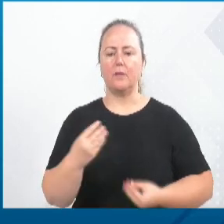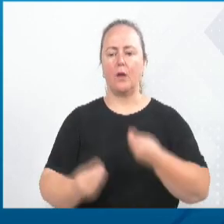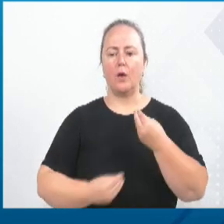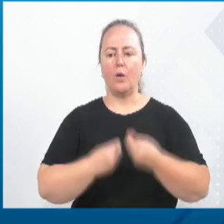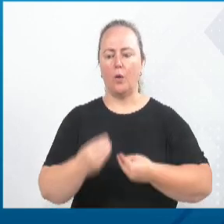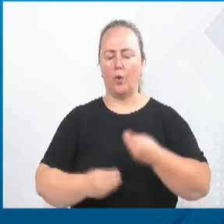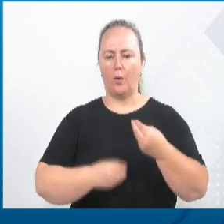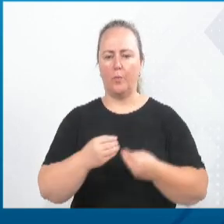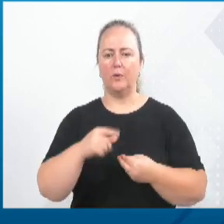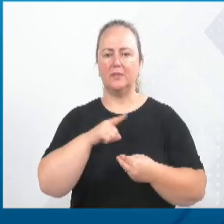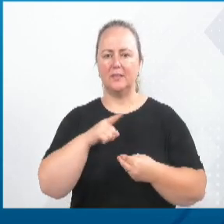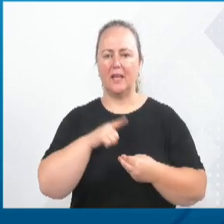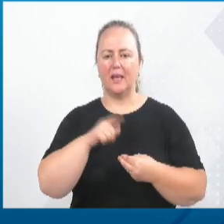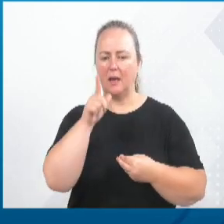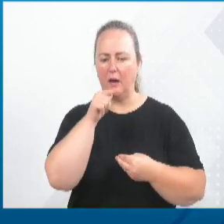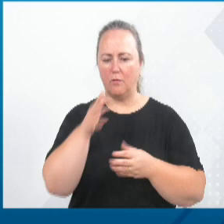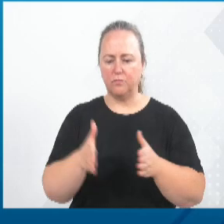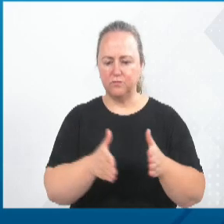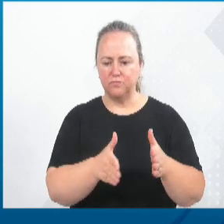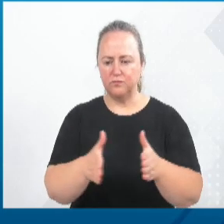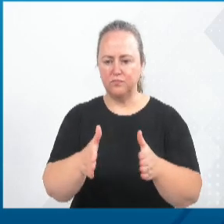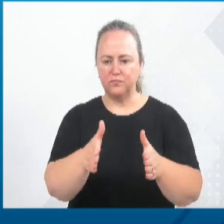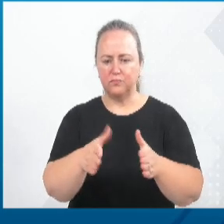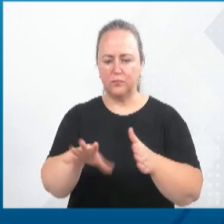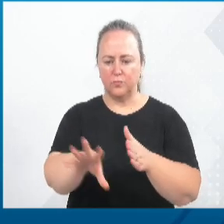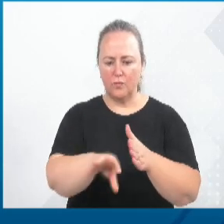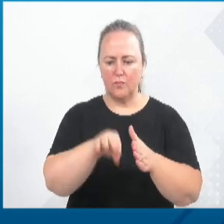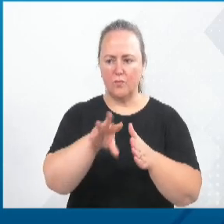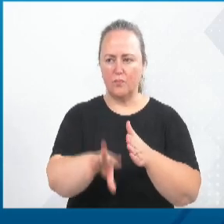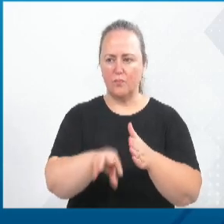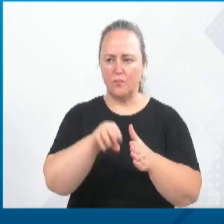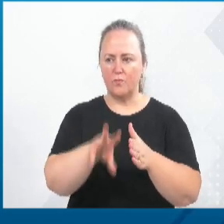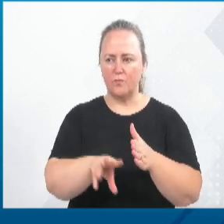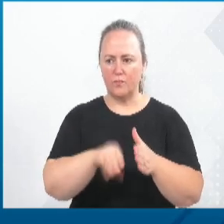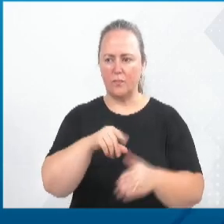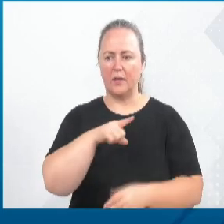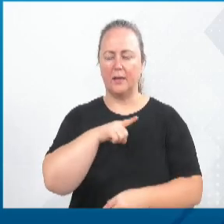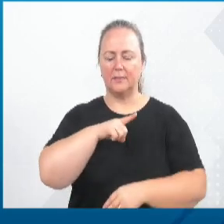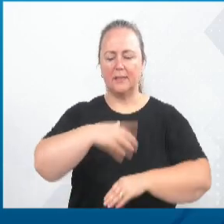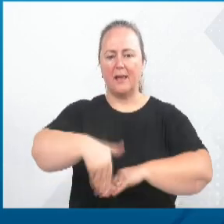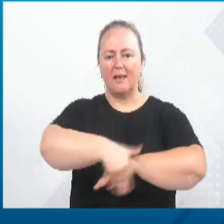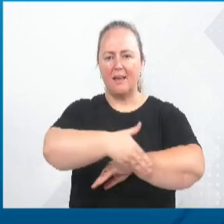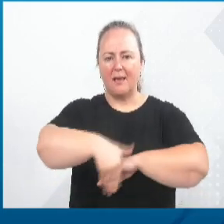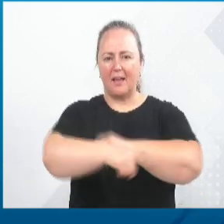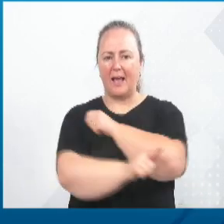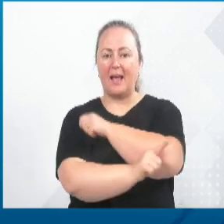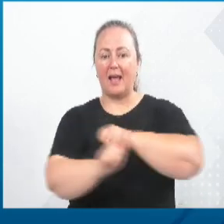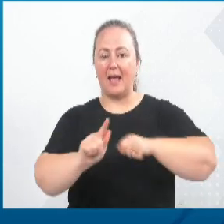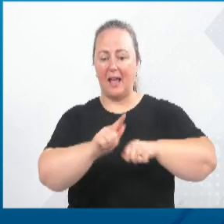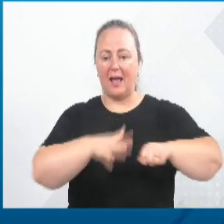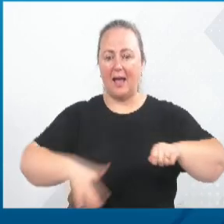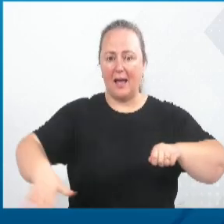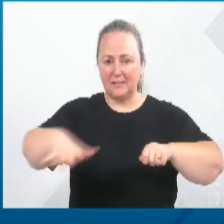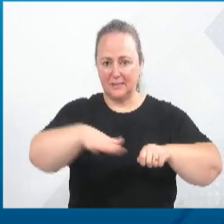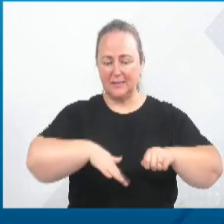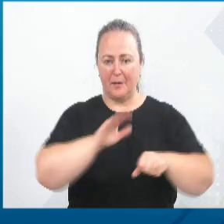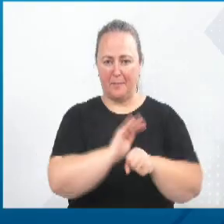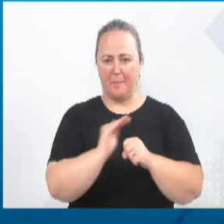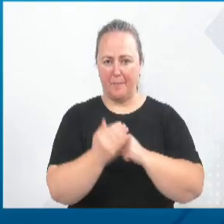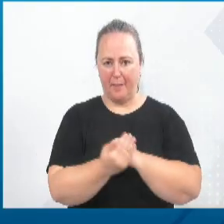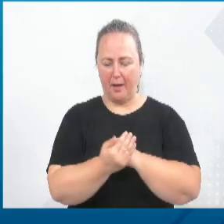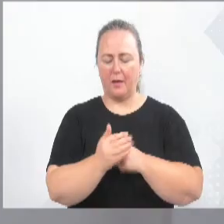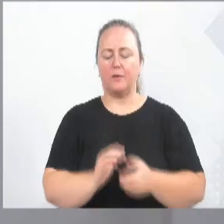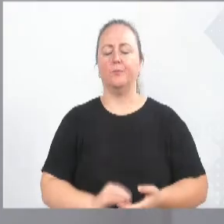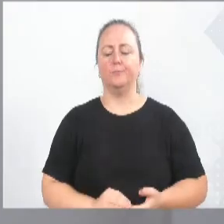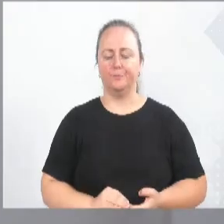dos Ribeirões eu quero aqui focar no Ribeirão Garcia P do Bruno Cunha inclusive